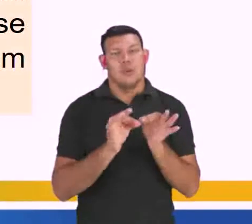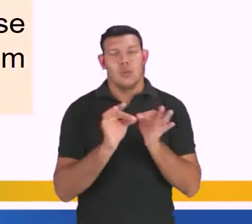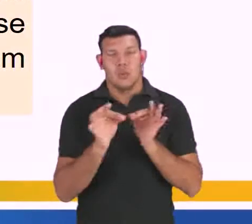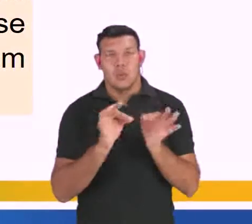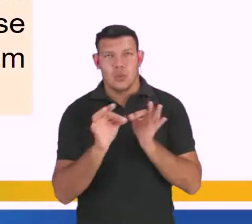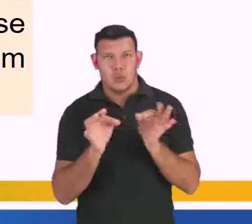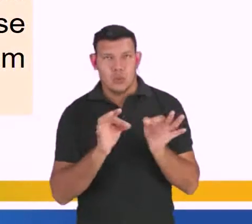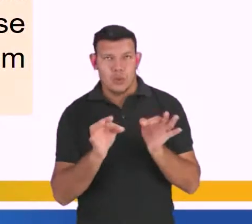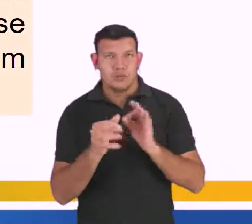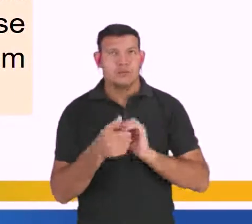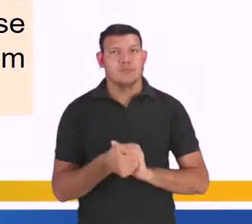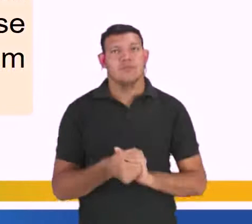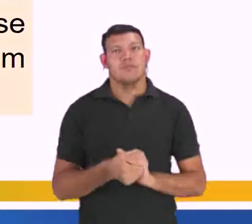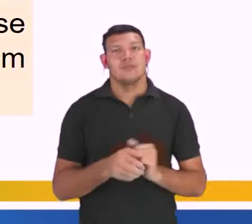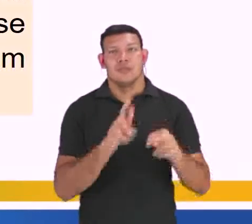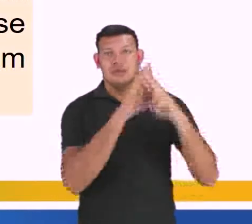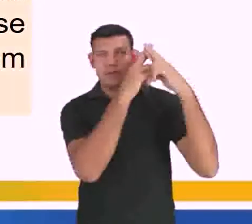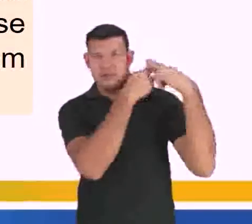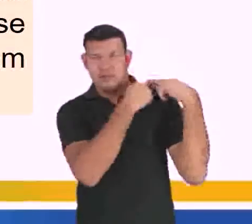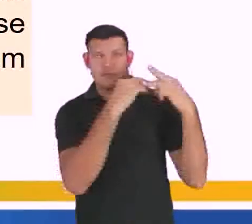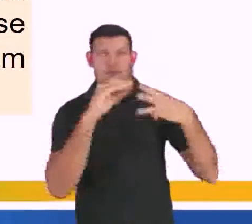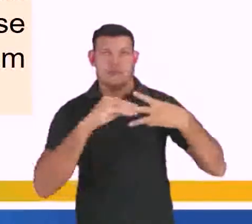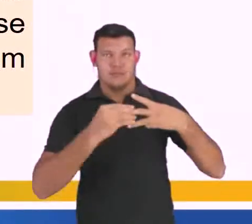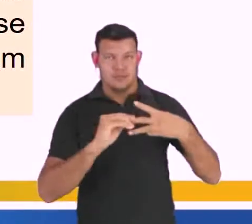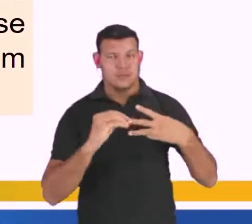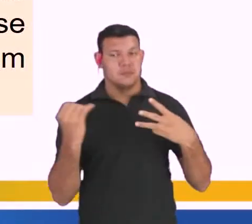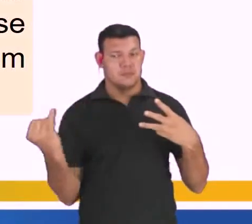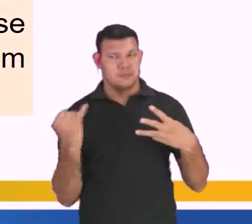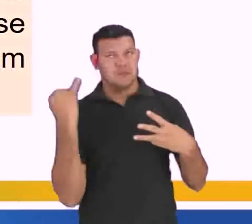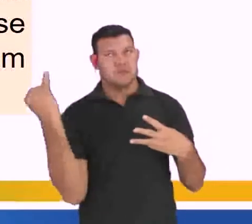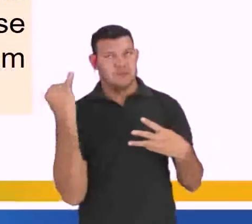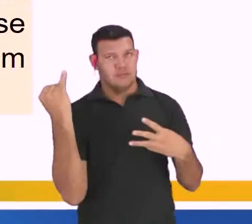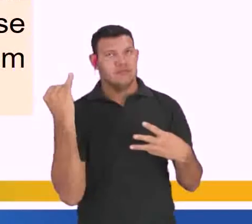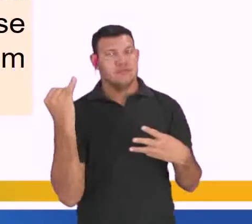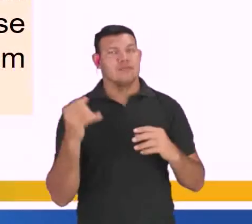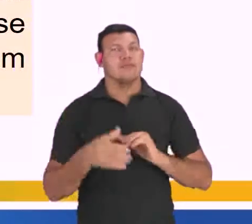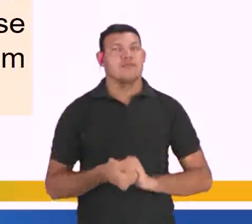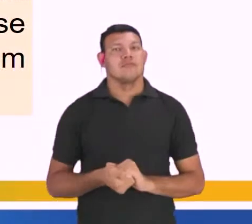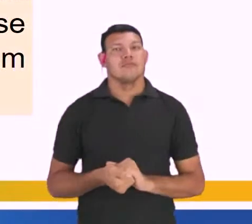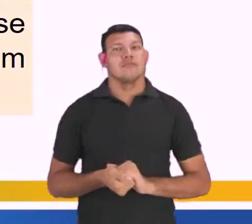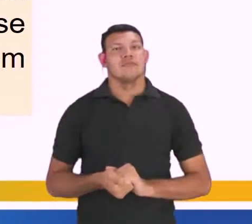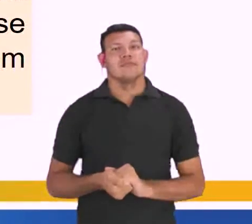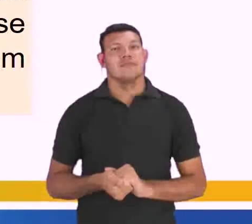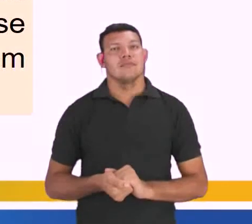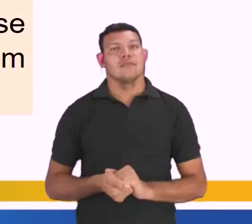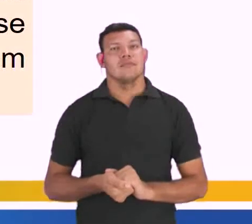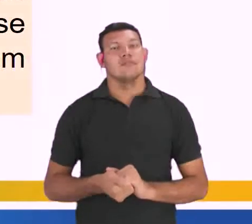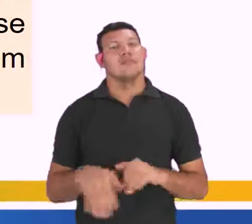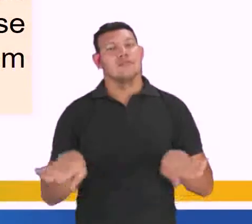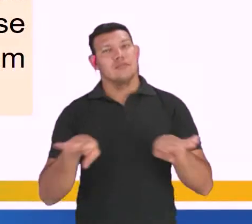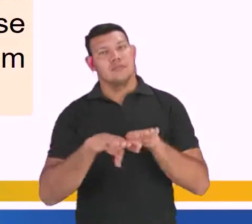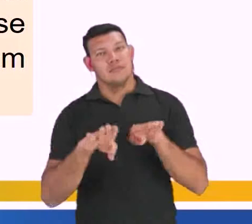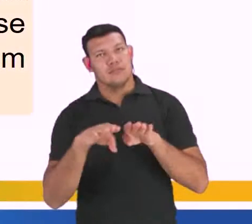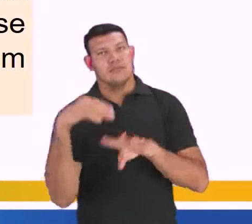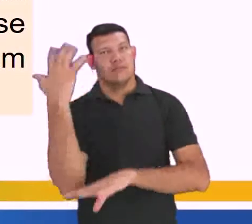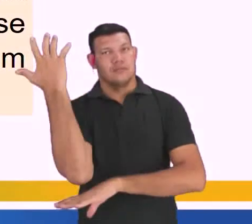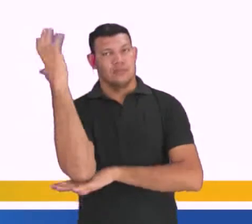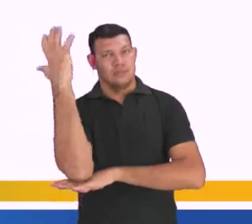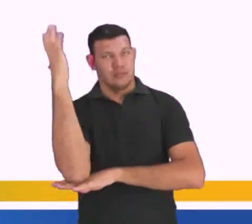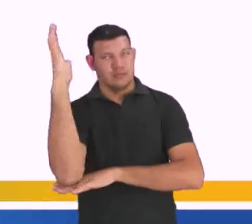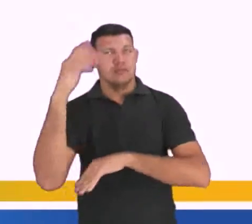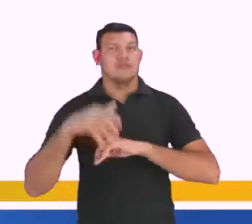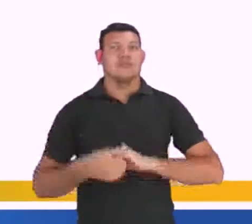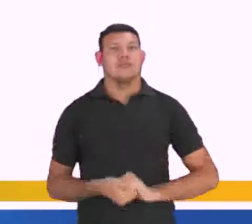celulares. Então, bastante importante são as proteínas para o nosso organismo, para o organismo das plantas também.